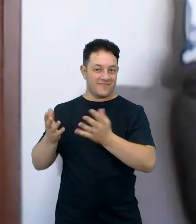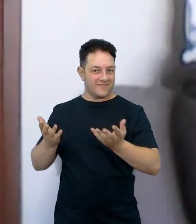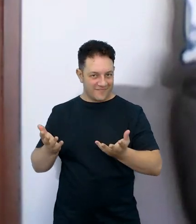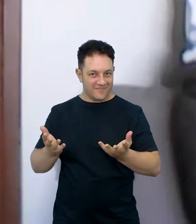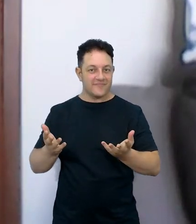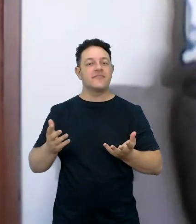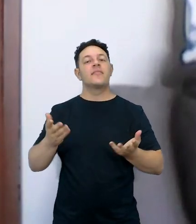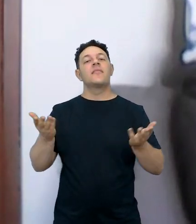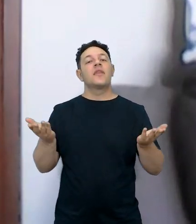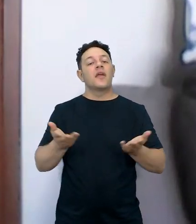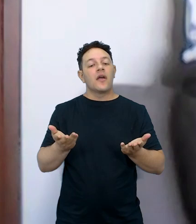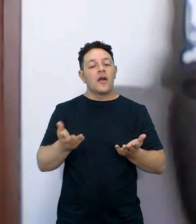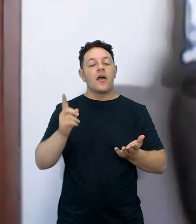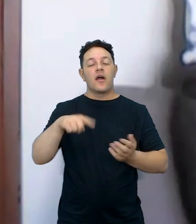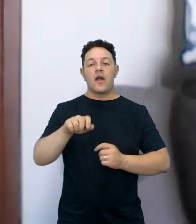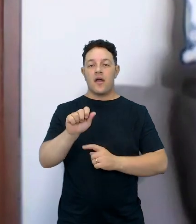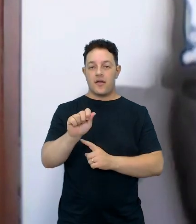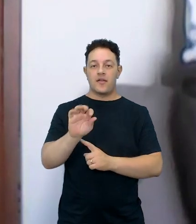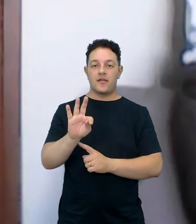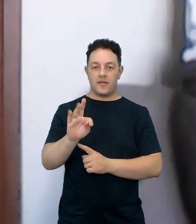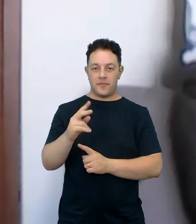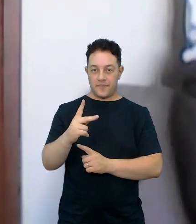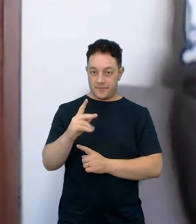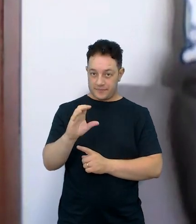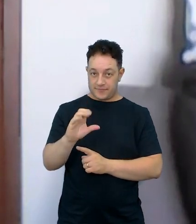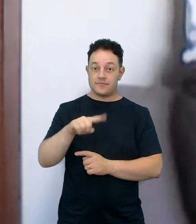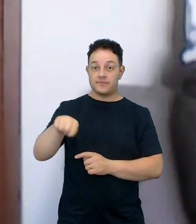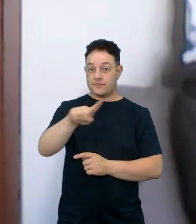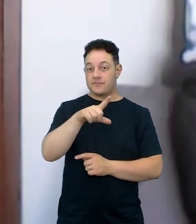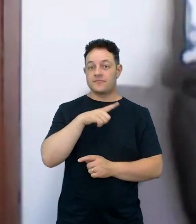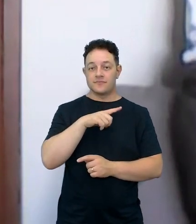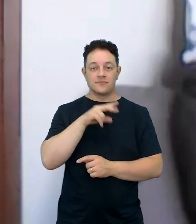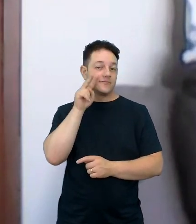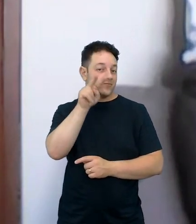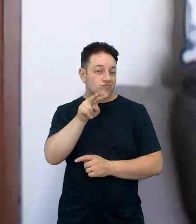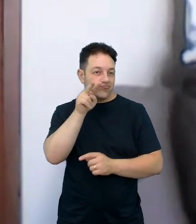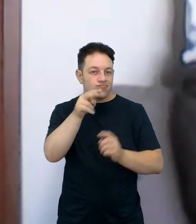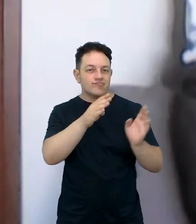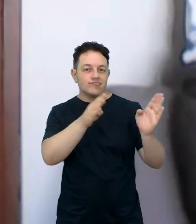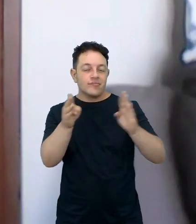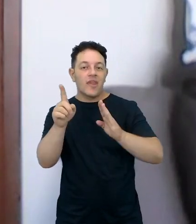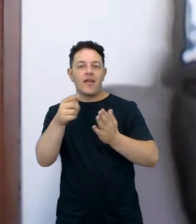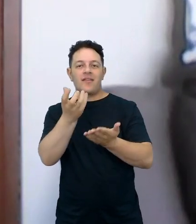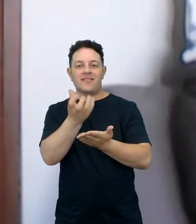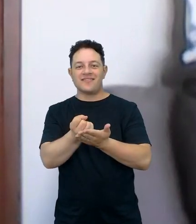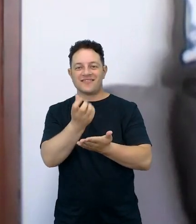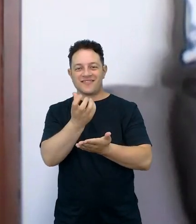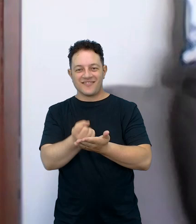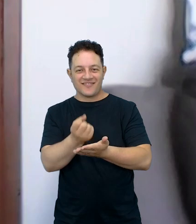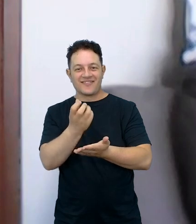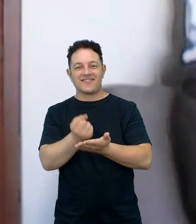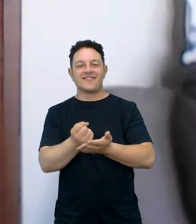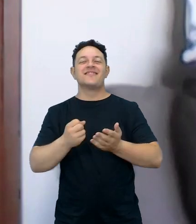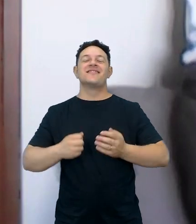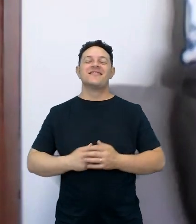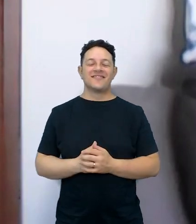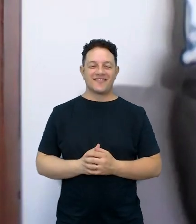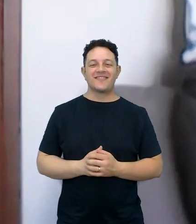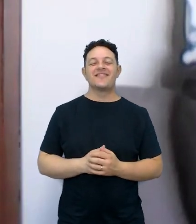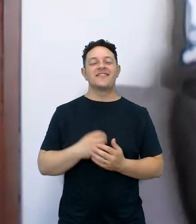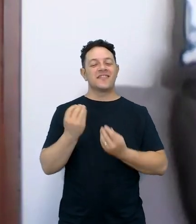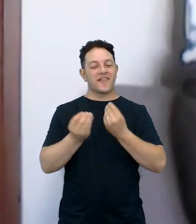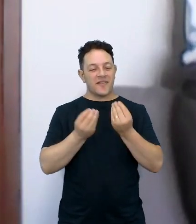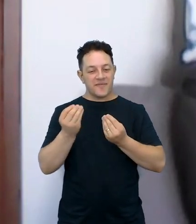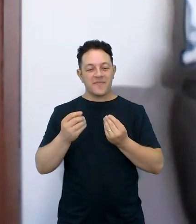nós estamos na ATPC, vocês estão assistindo a gravação de etapa, né? O nosso